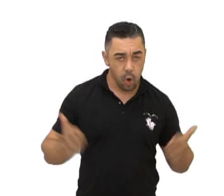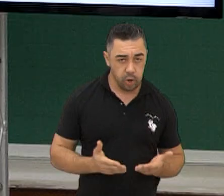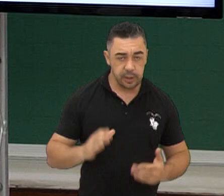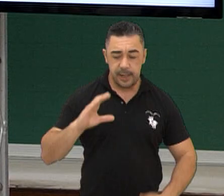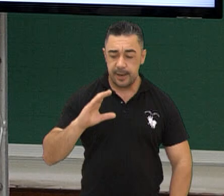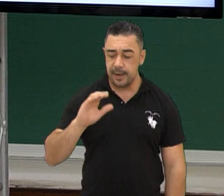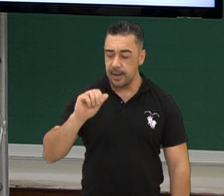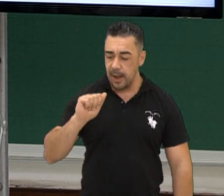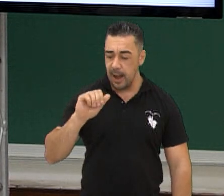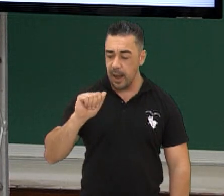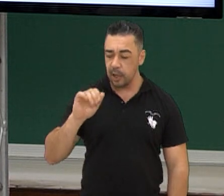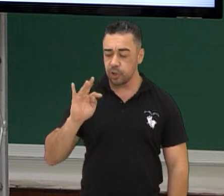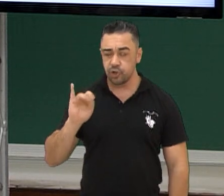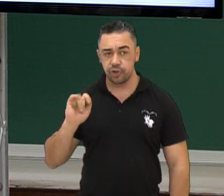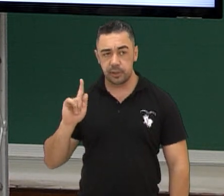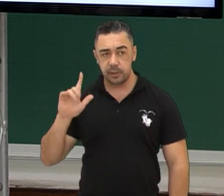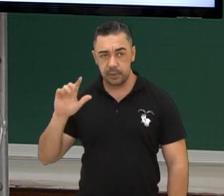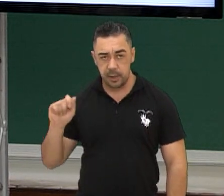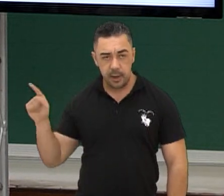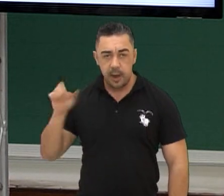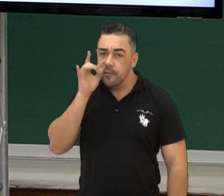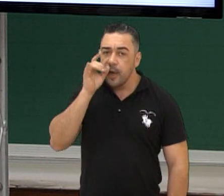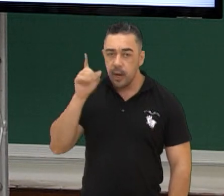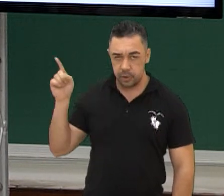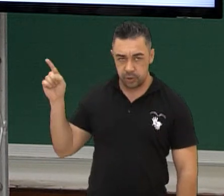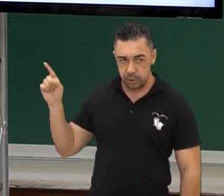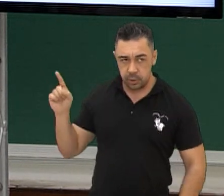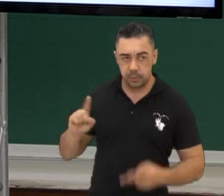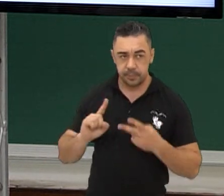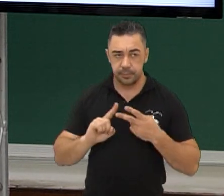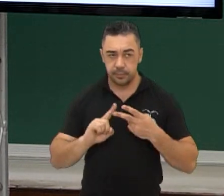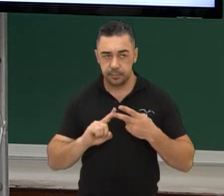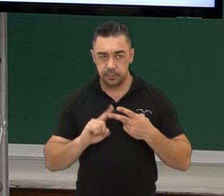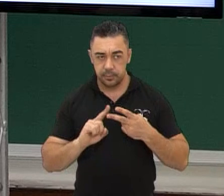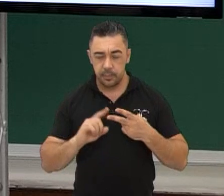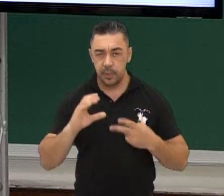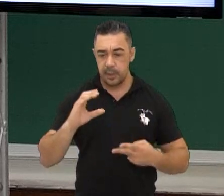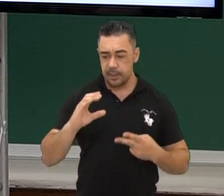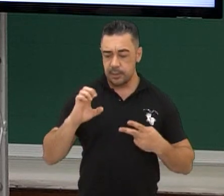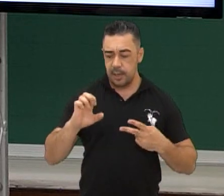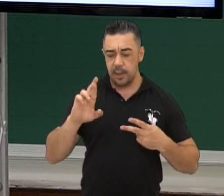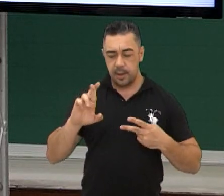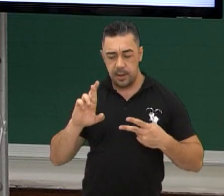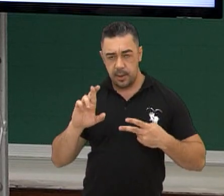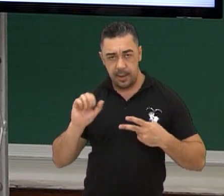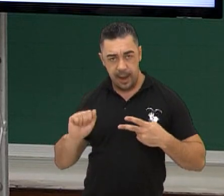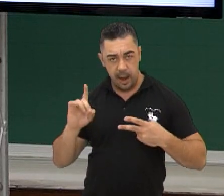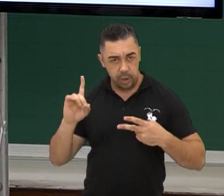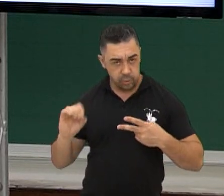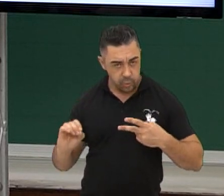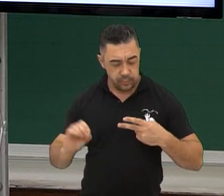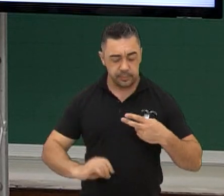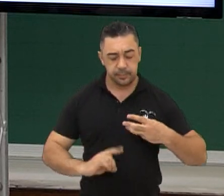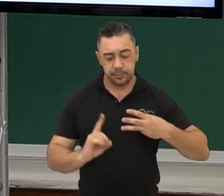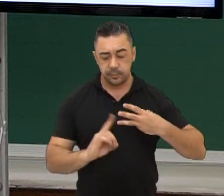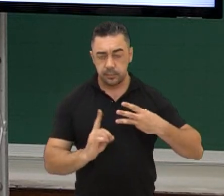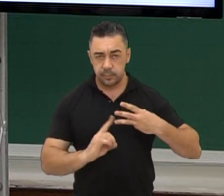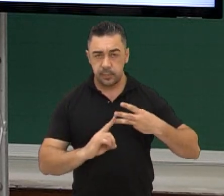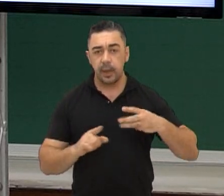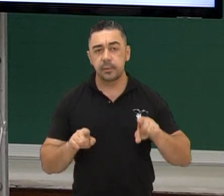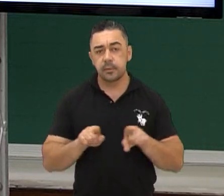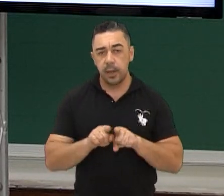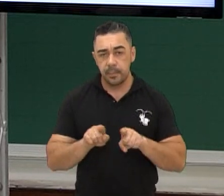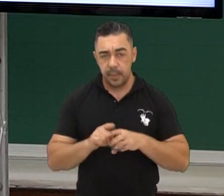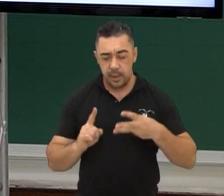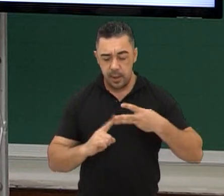que está aqui, esse verde intermediário ali, né? Vai falar também do Cerrado, esse outro verde um pouco mais clarinho, e ainda